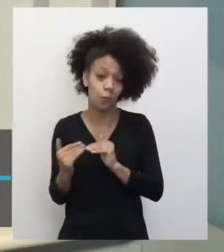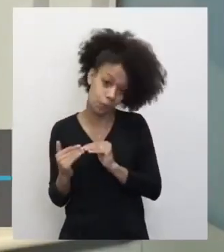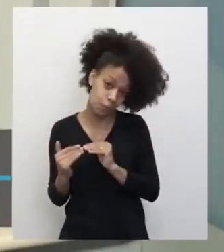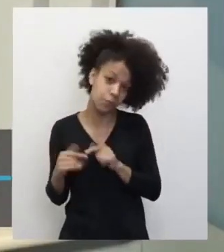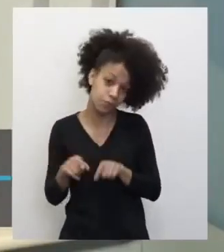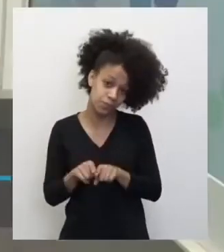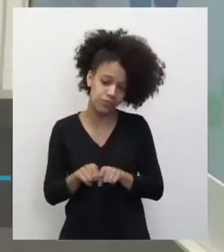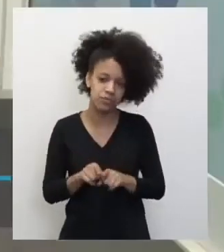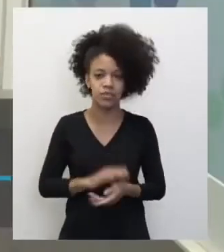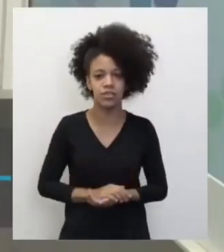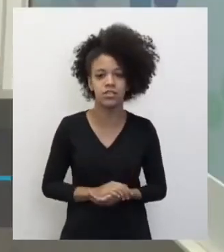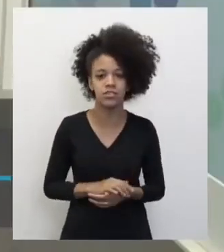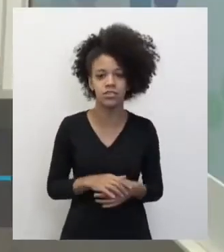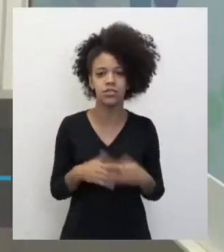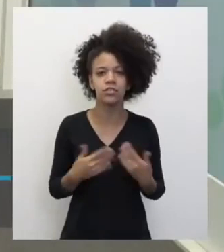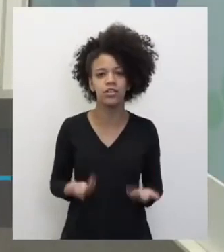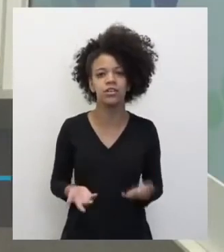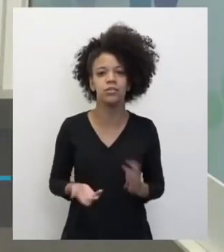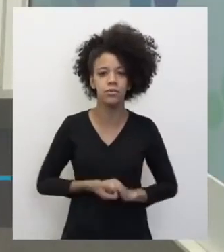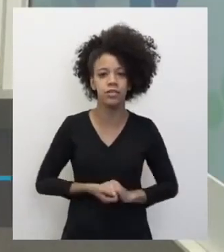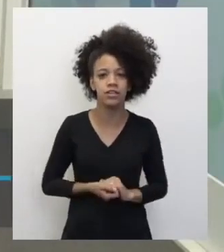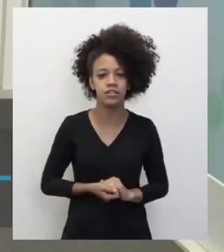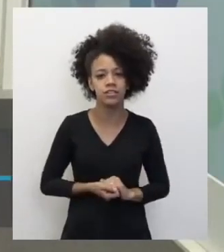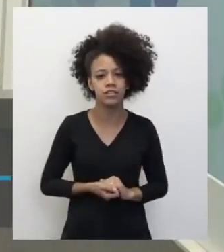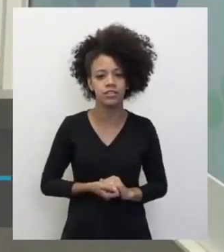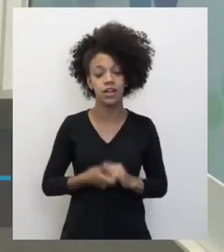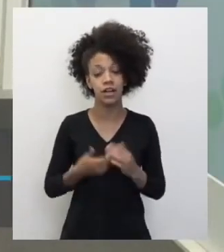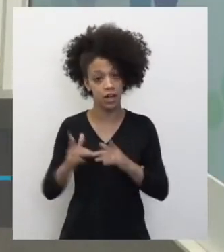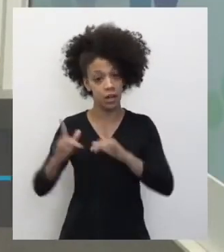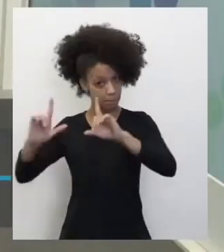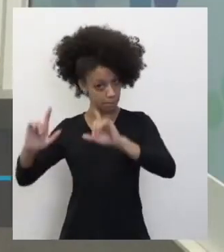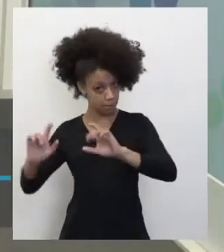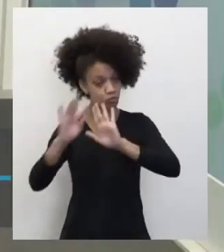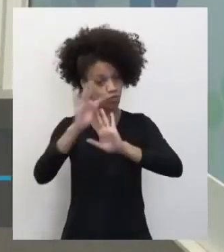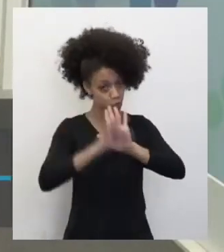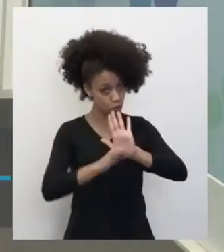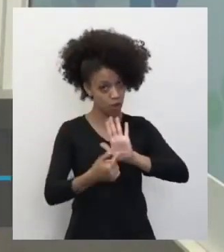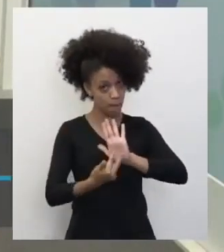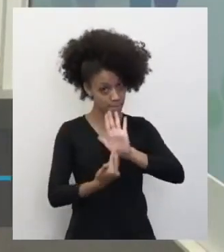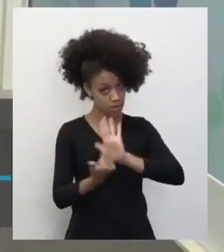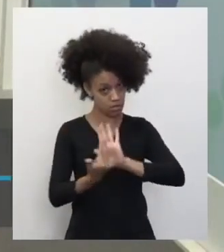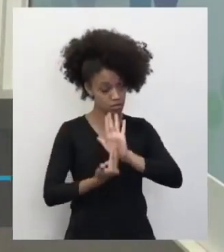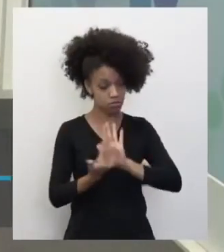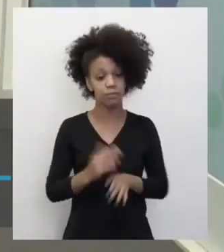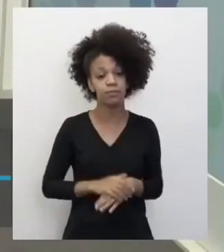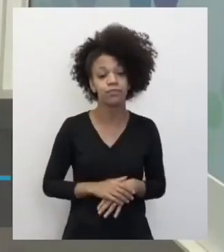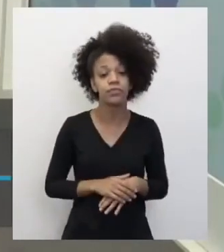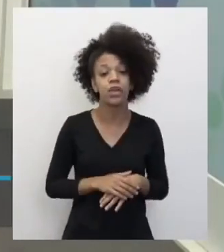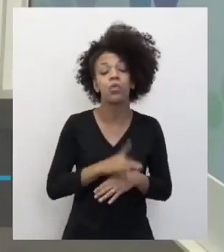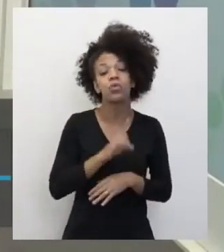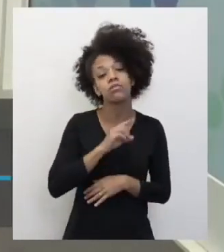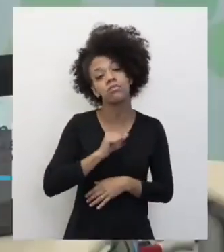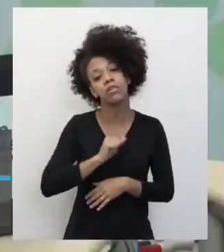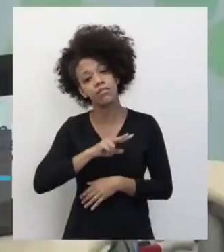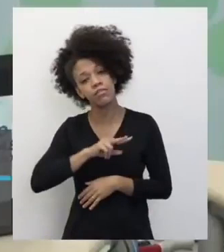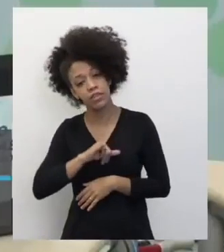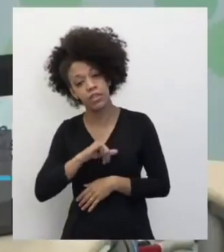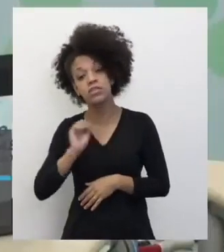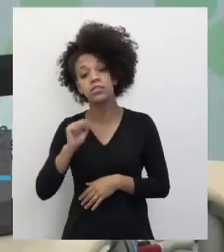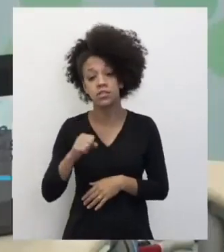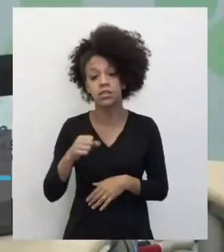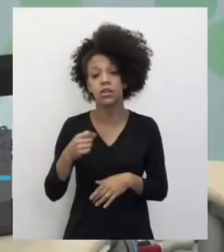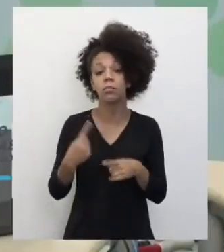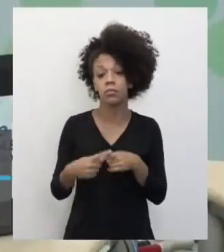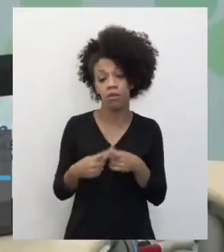isso aí, imagem é texto, muito bem. Imagem é texto. O Davi, da Pro Isabel, colocou sim, afinal é para isso que